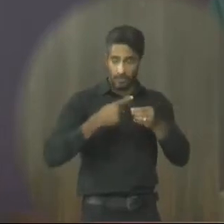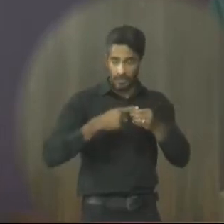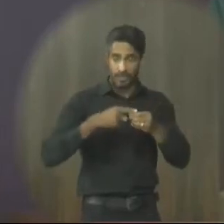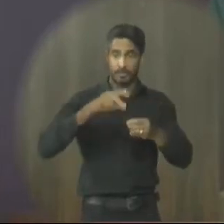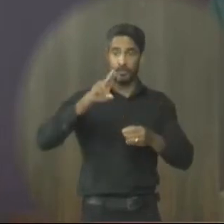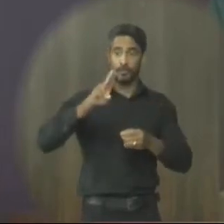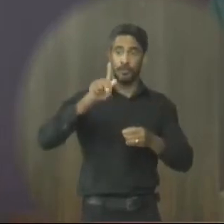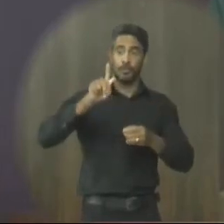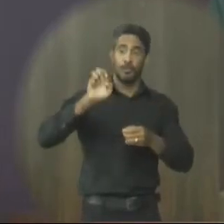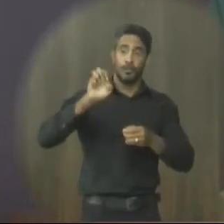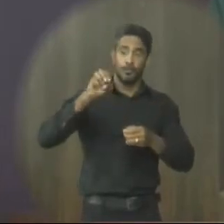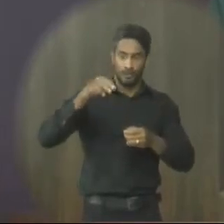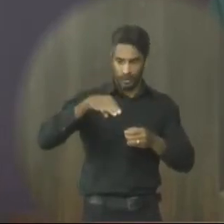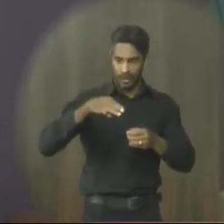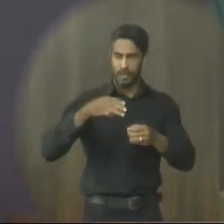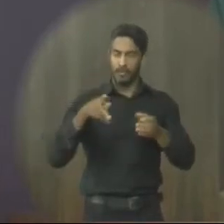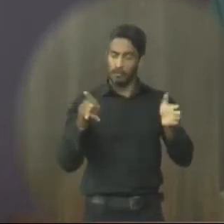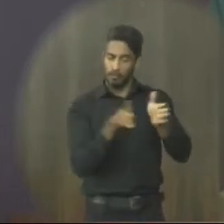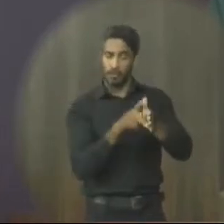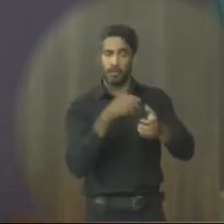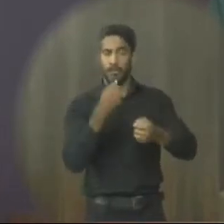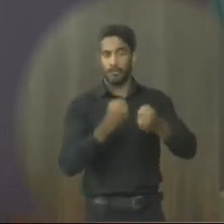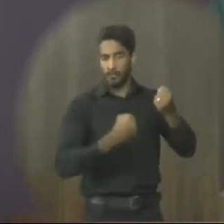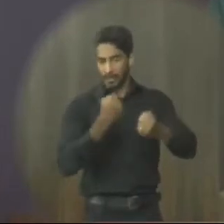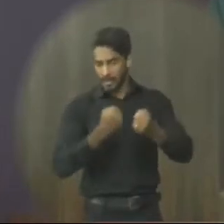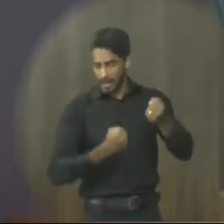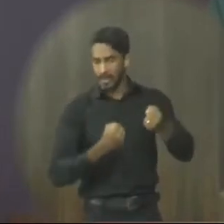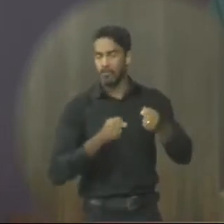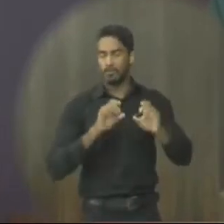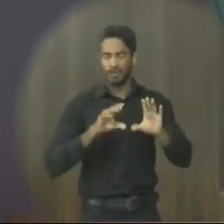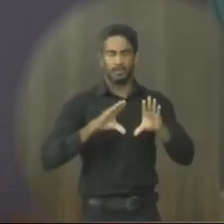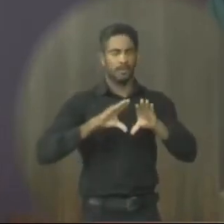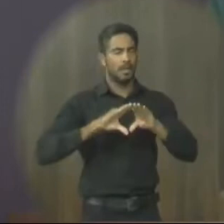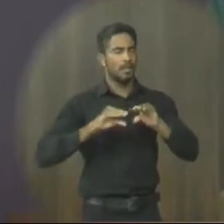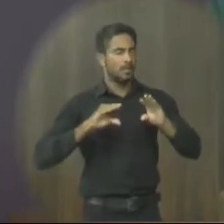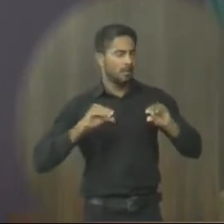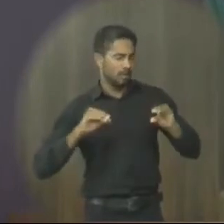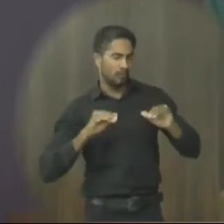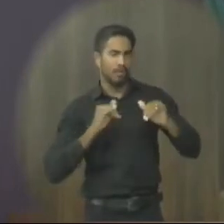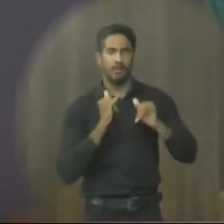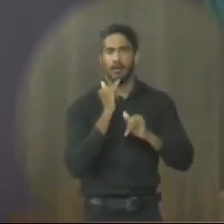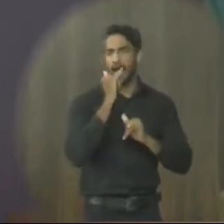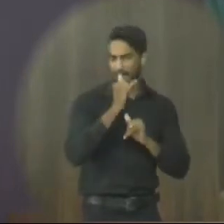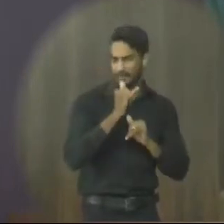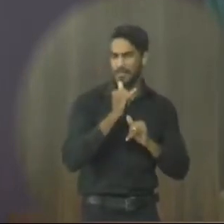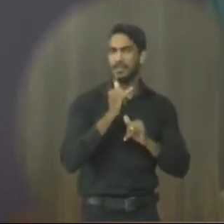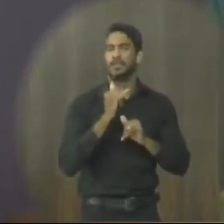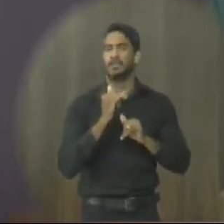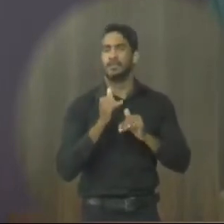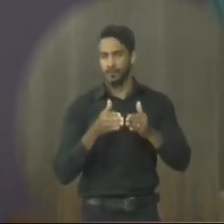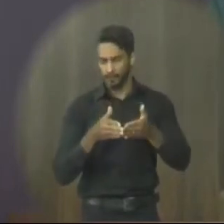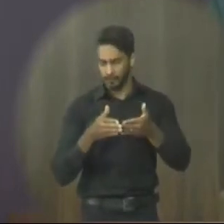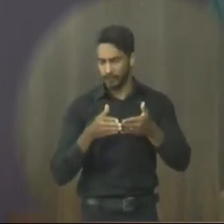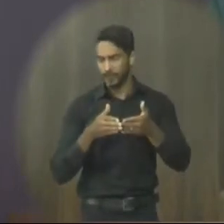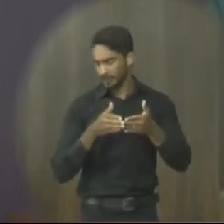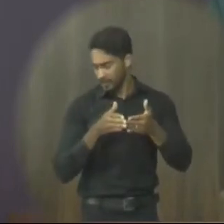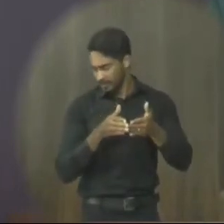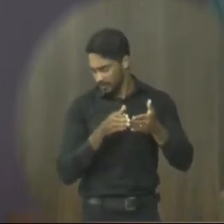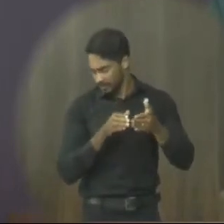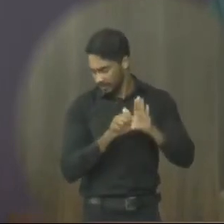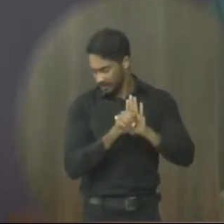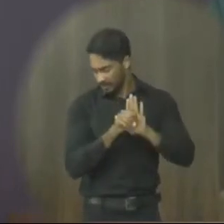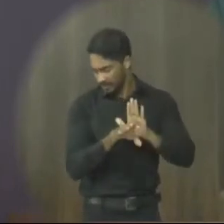UGEM, com o nosso caminhão, com a nossa equipe. Entendeu? Você pode estar mandando o requerimento, que